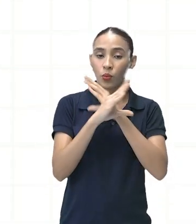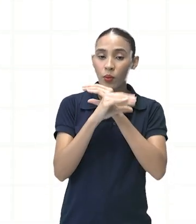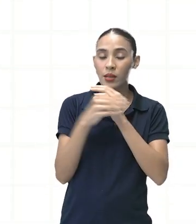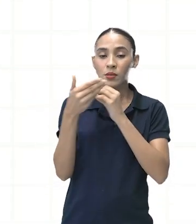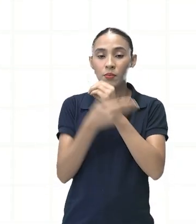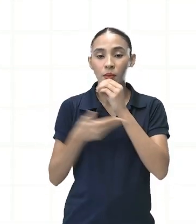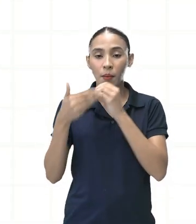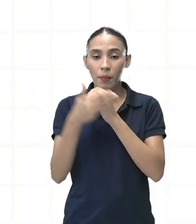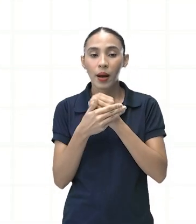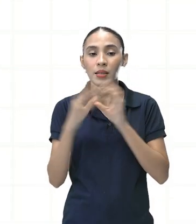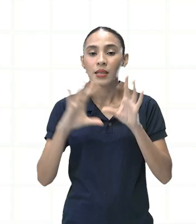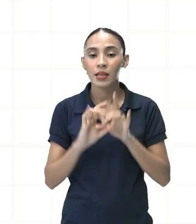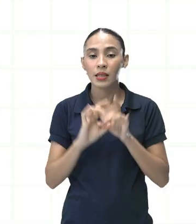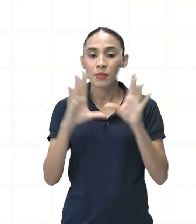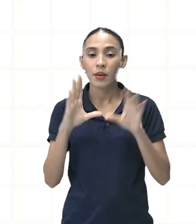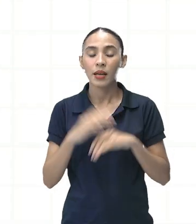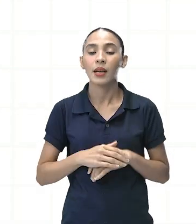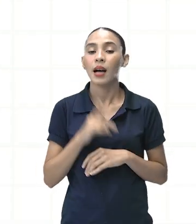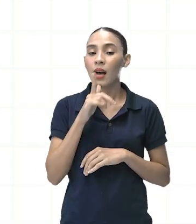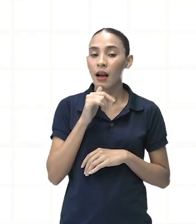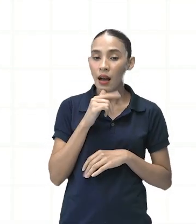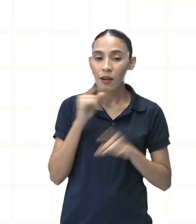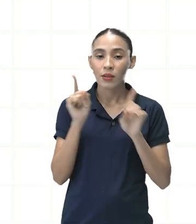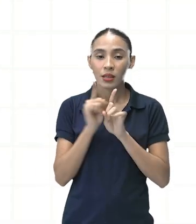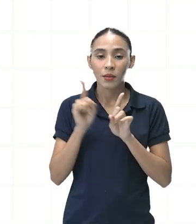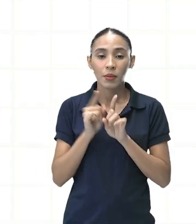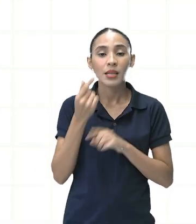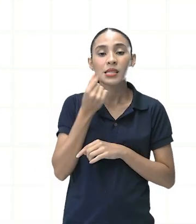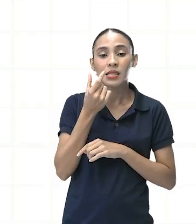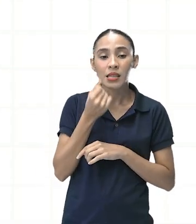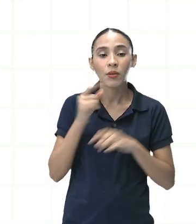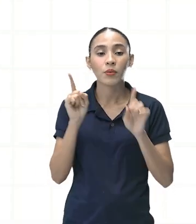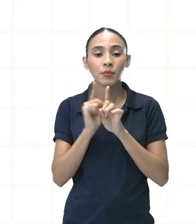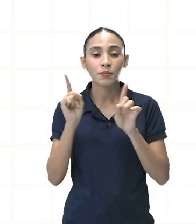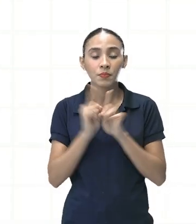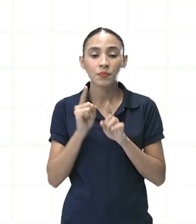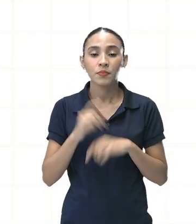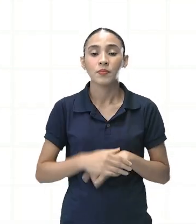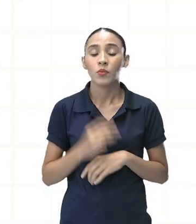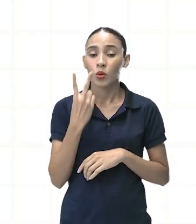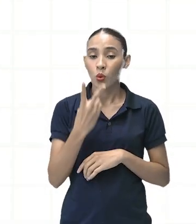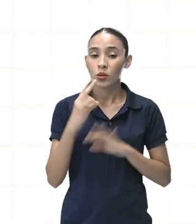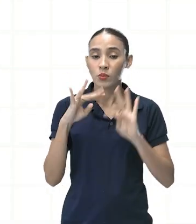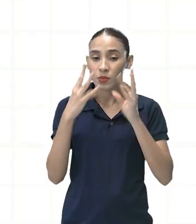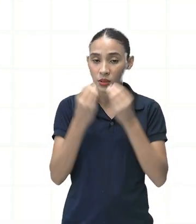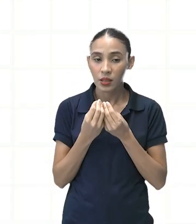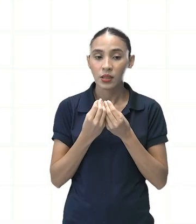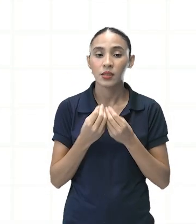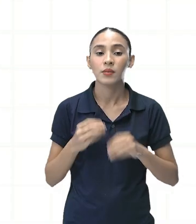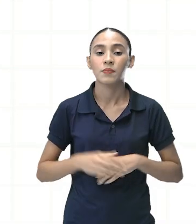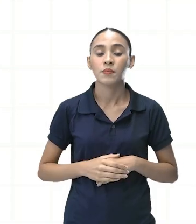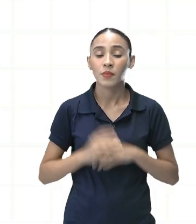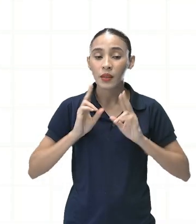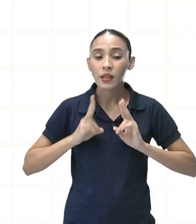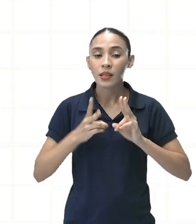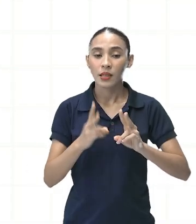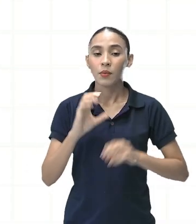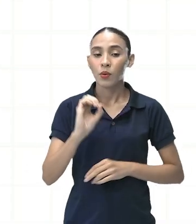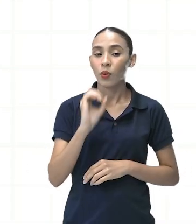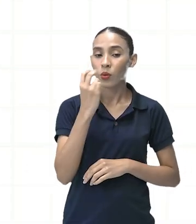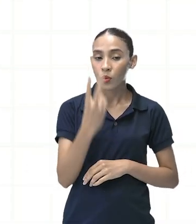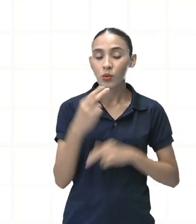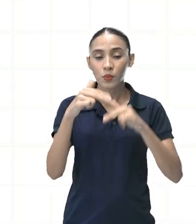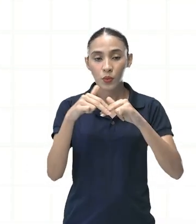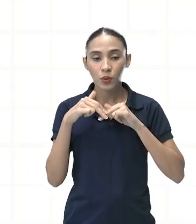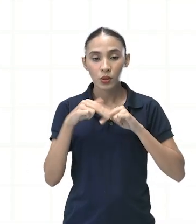uma base e que libera água também formando sal. E o óxido formado por dois elementos. Um deles sempre o oxigênio,